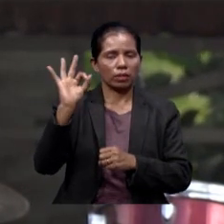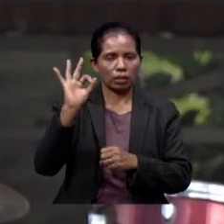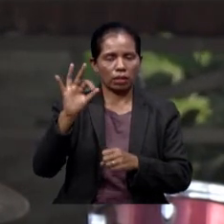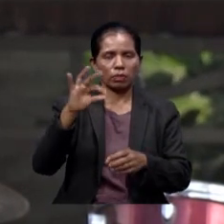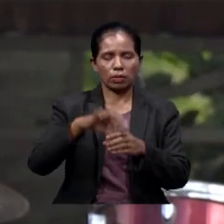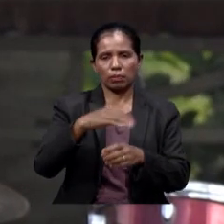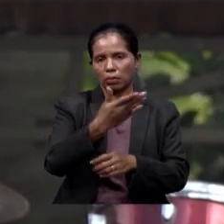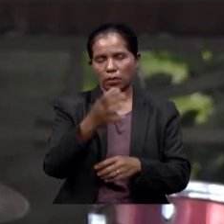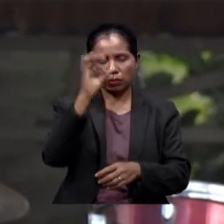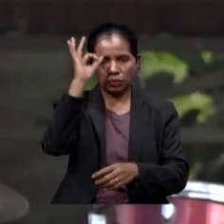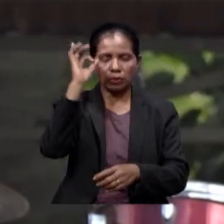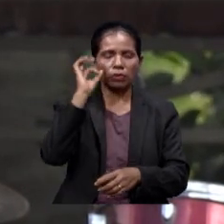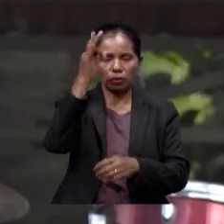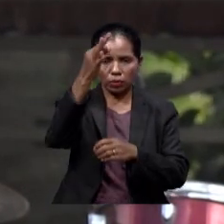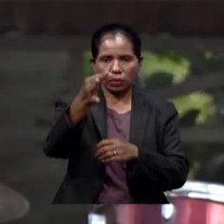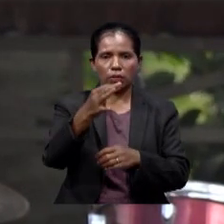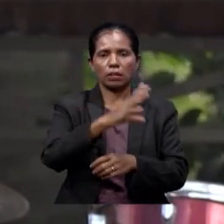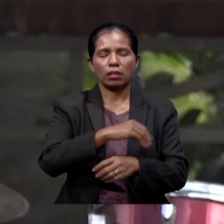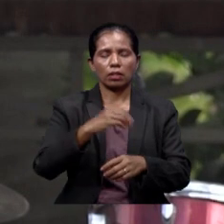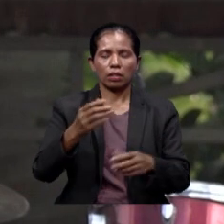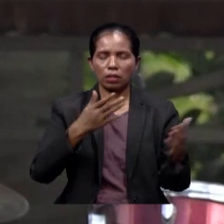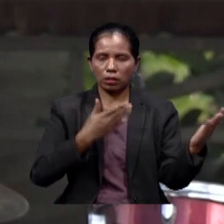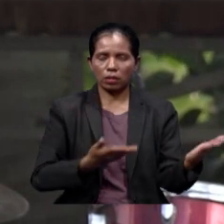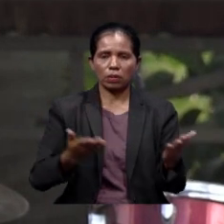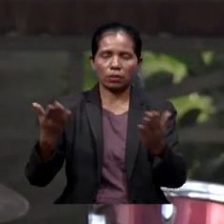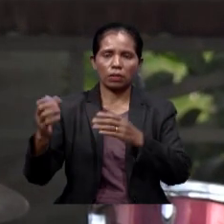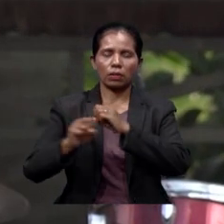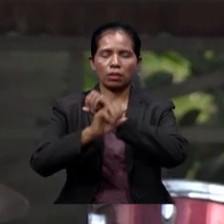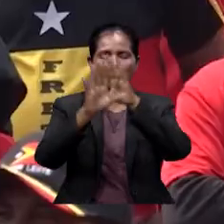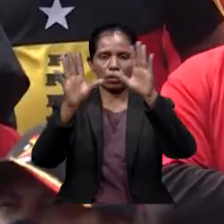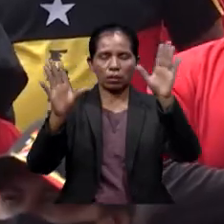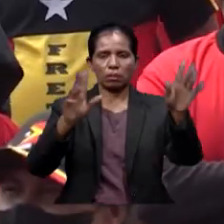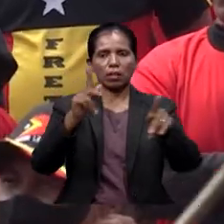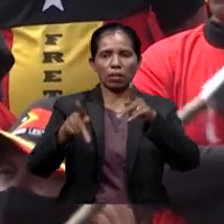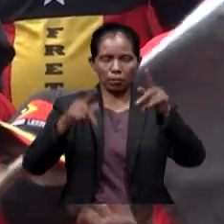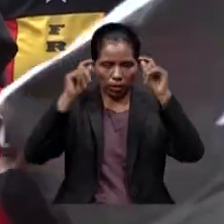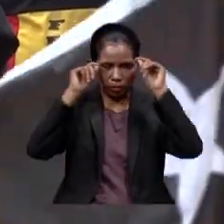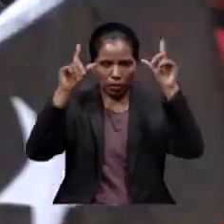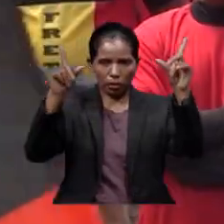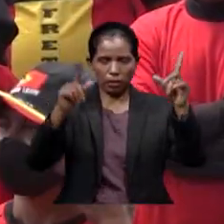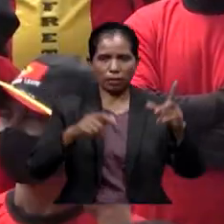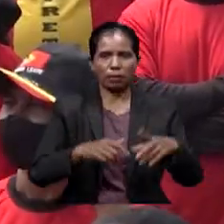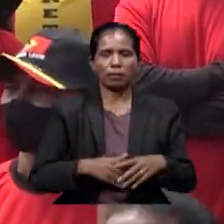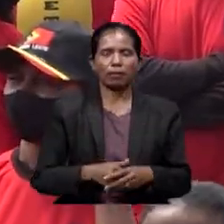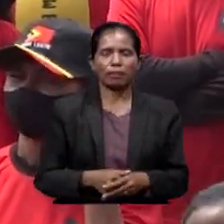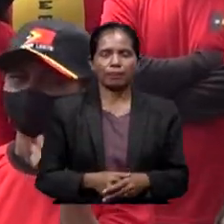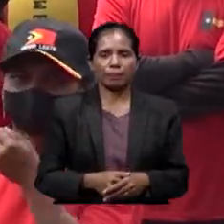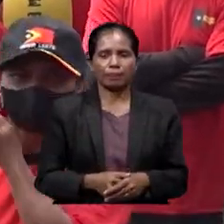futuro, bota ba Fretilin, sei lori na roman ba povo Timor-Leste. Agora a fina kalba, aun ya